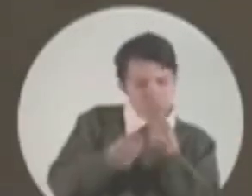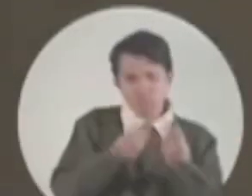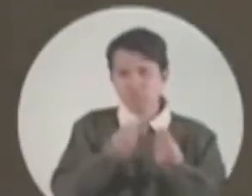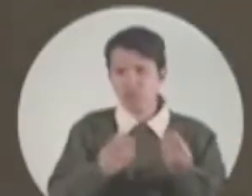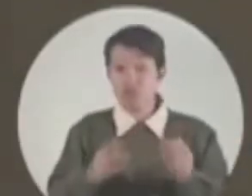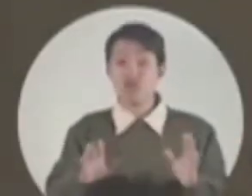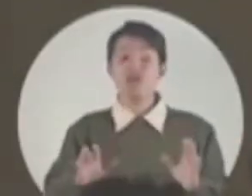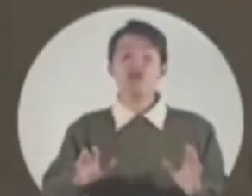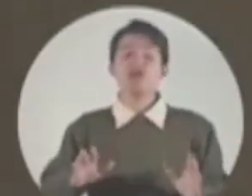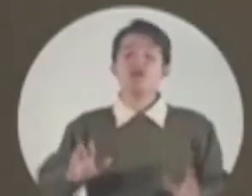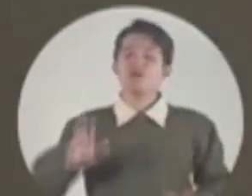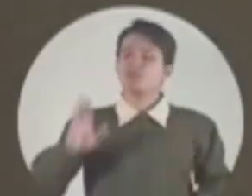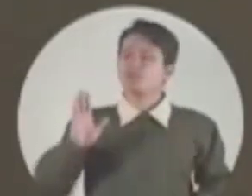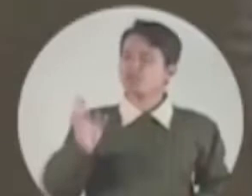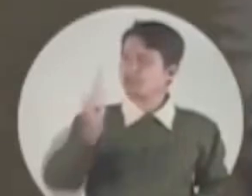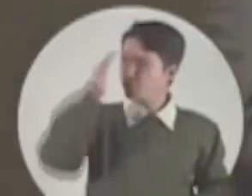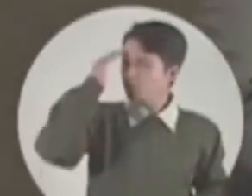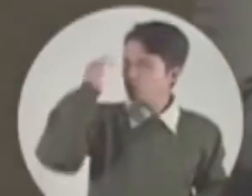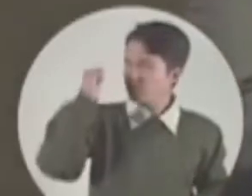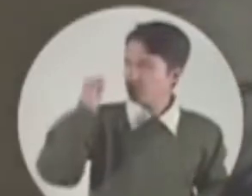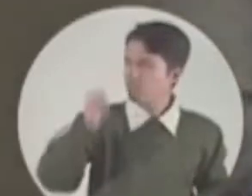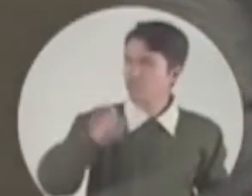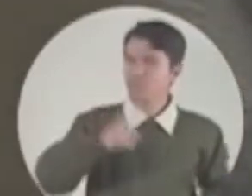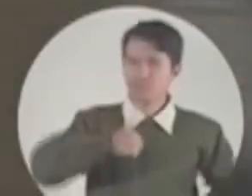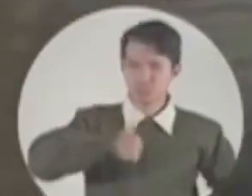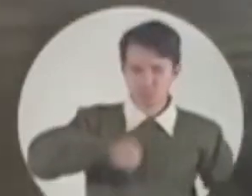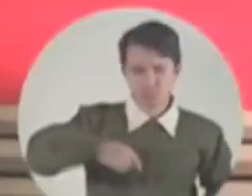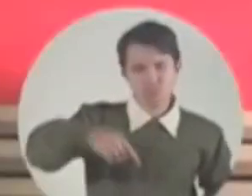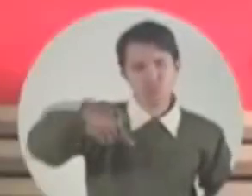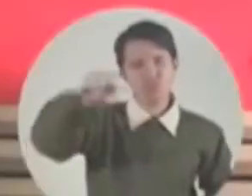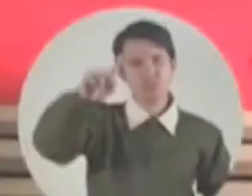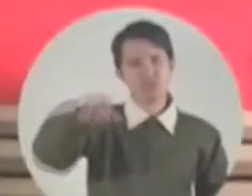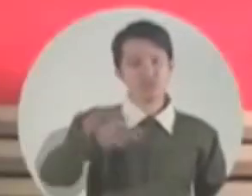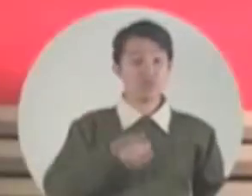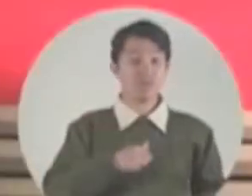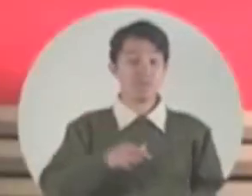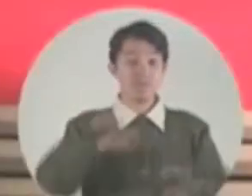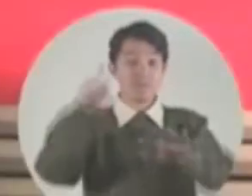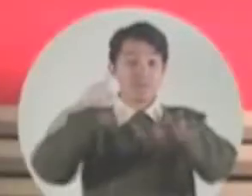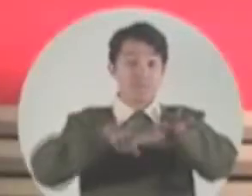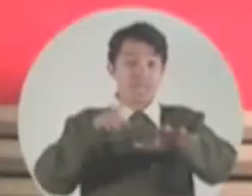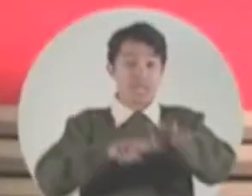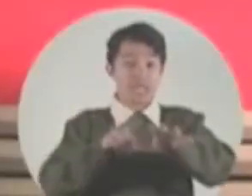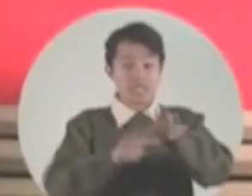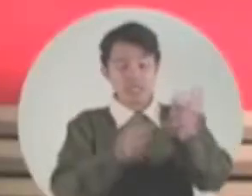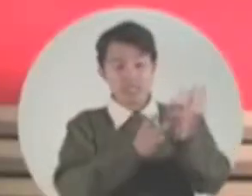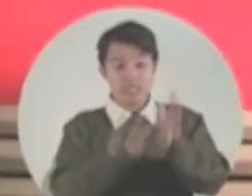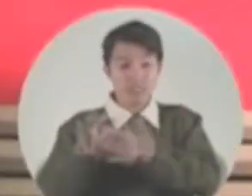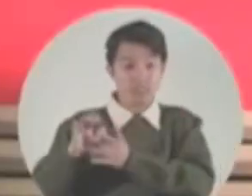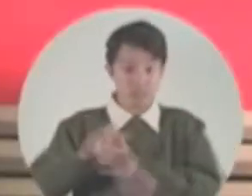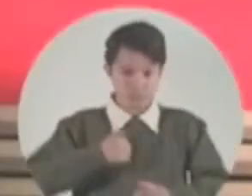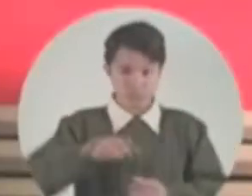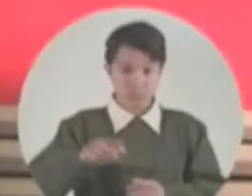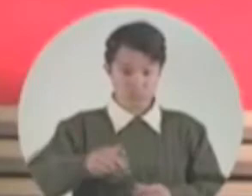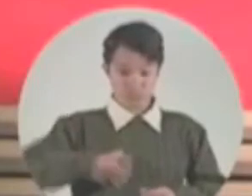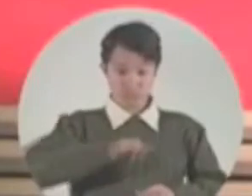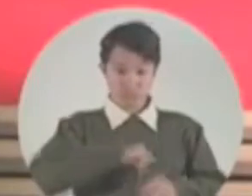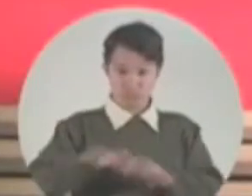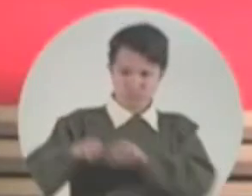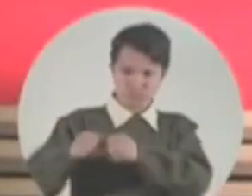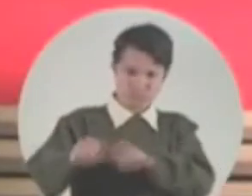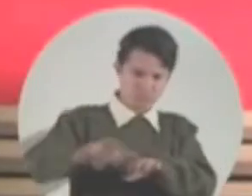a comida com a mão e assim iam fazer a refeição. Ela falou: tenho uma ideia. Eu vou